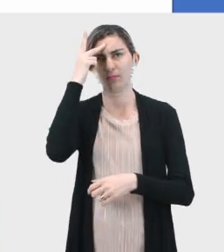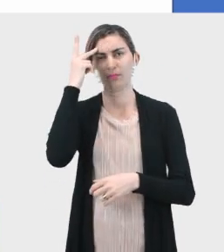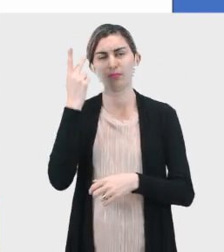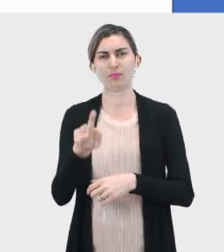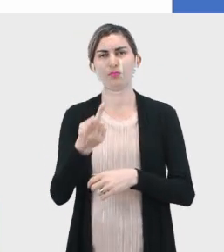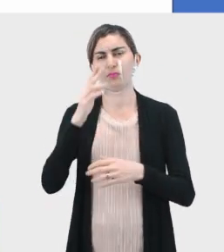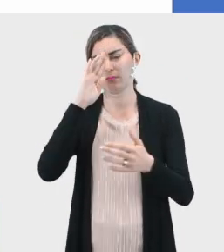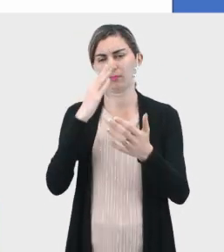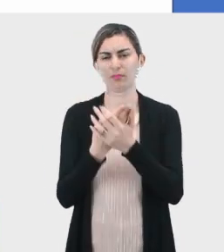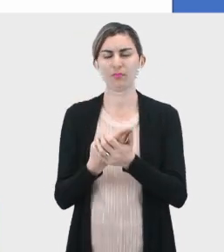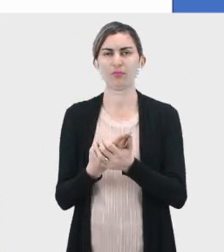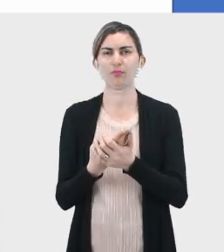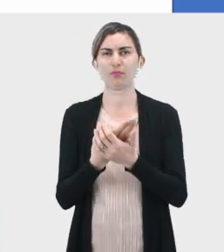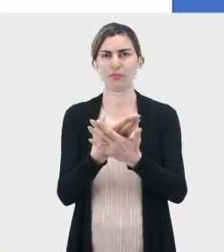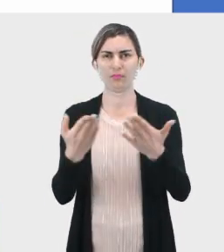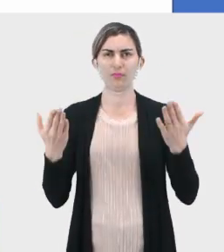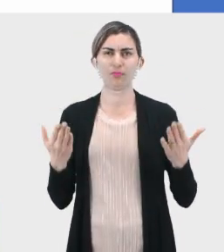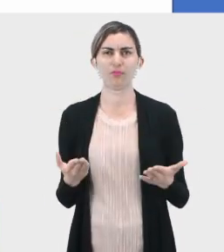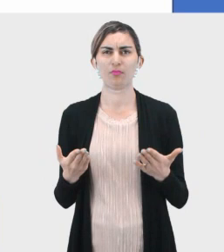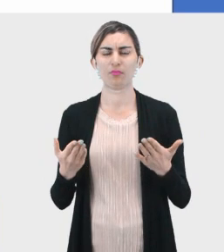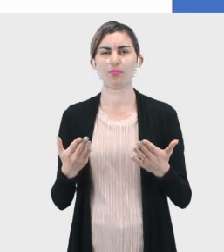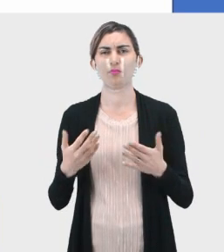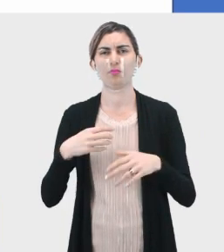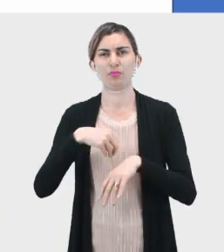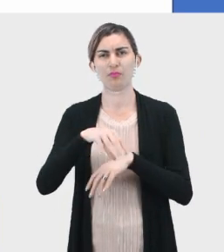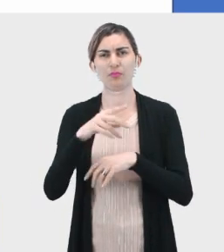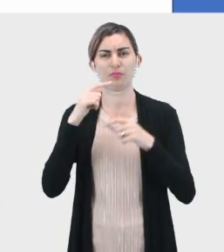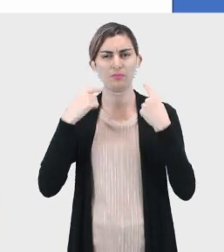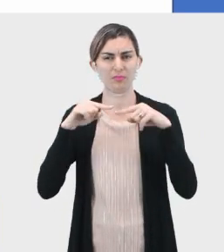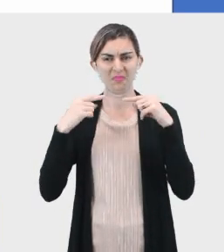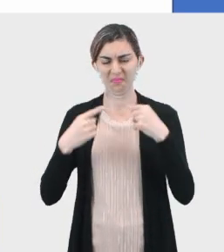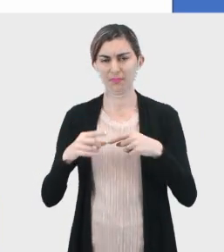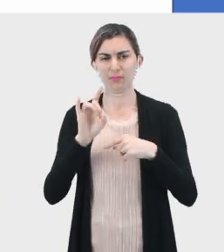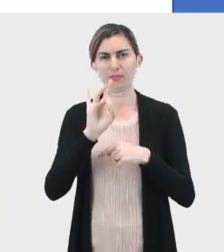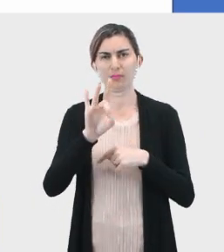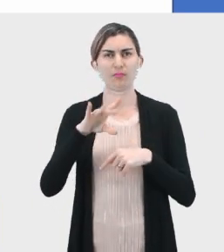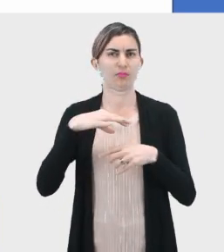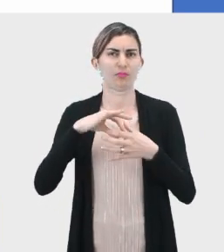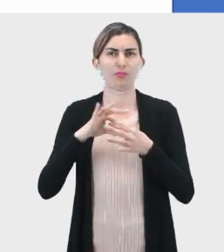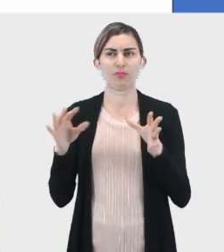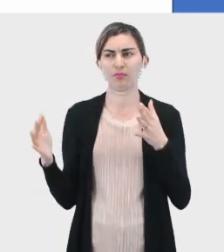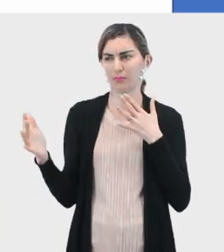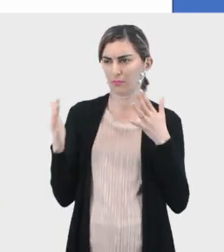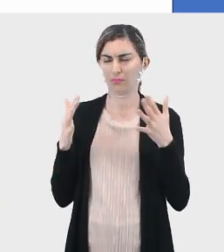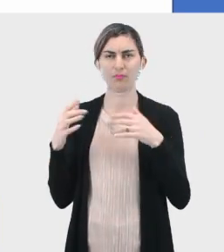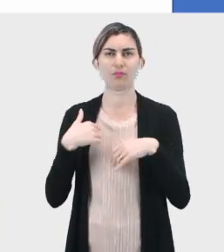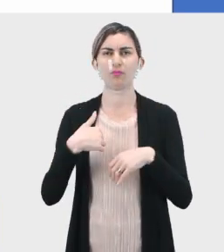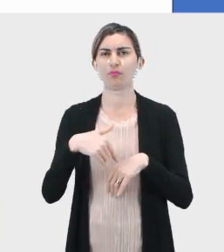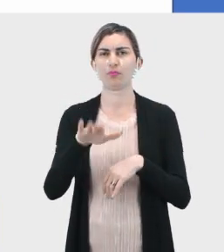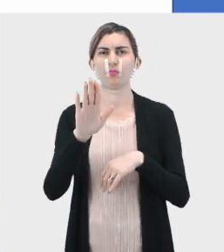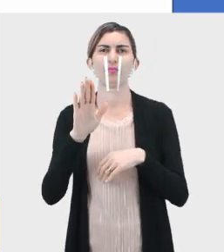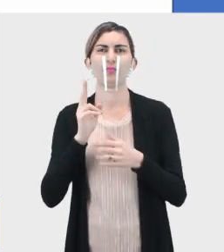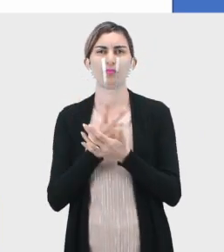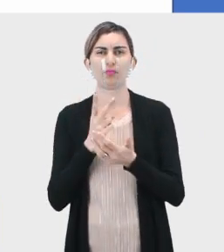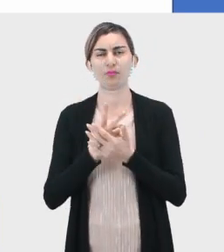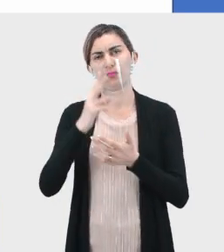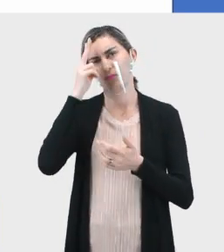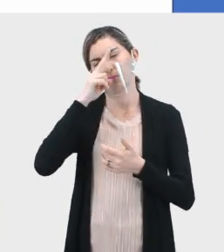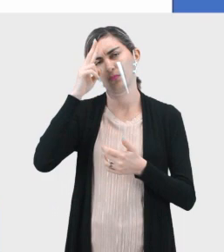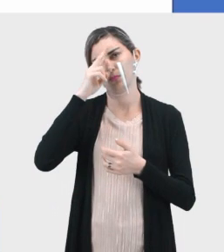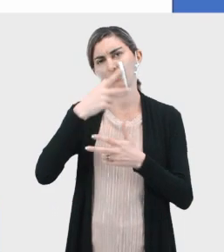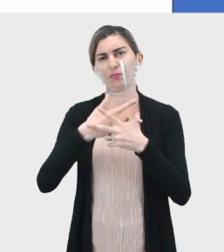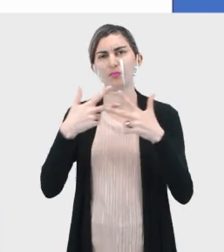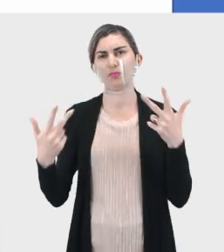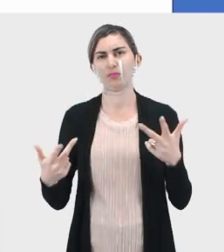que é autoconfiante, uma pessoa que, apesar das críticas, não se deixa abalar, e por aí vai, sempre lembrando